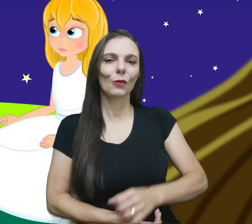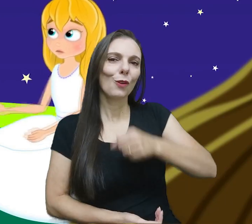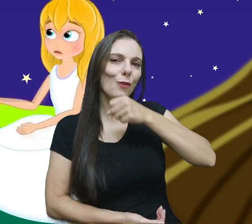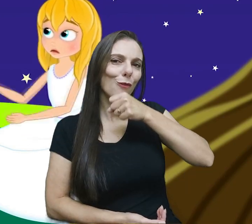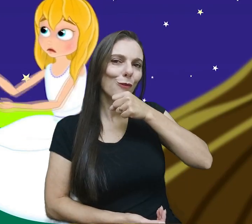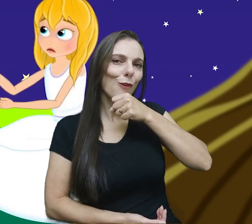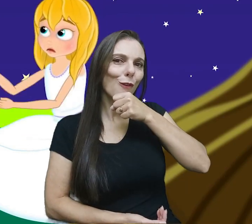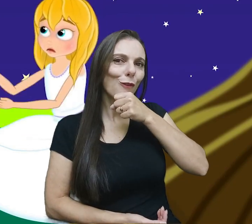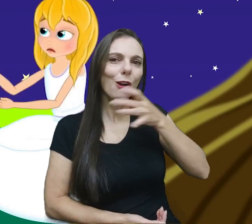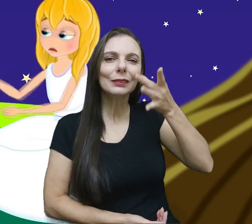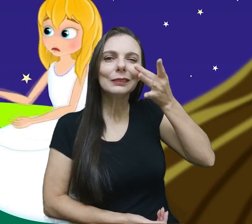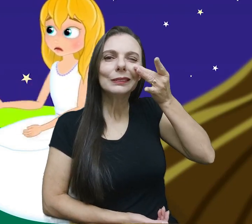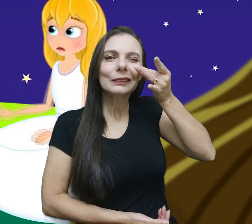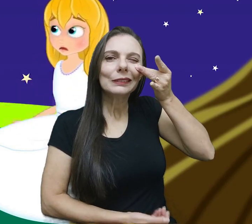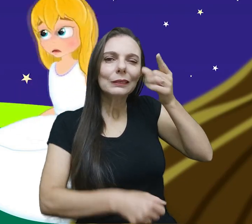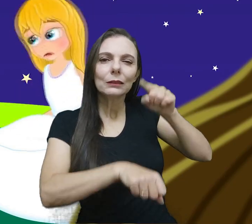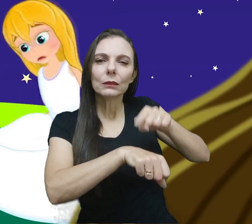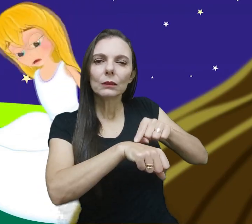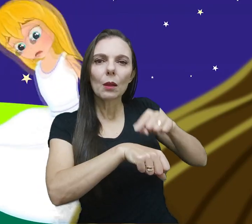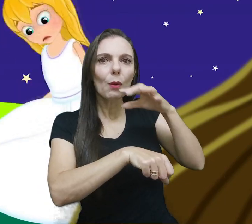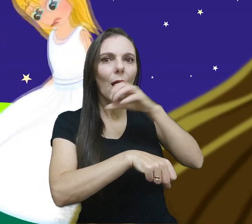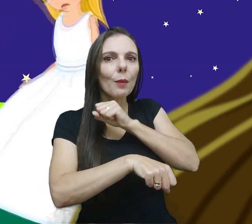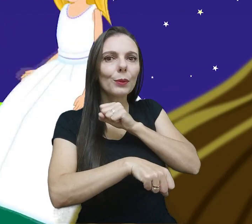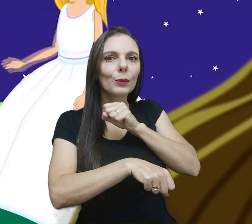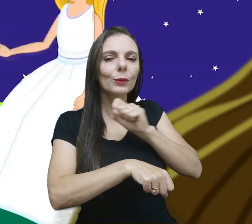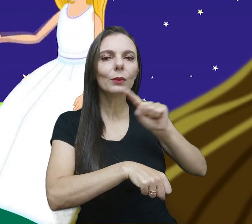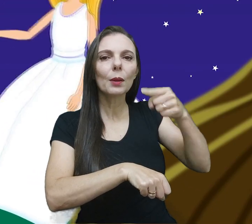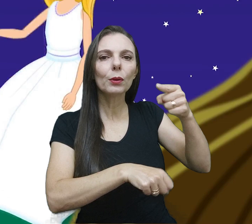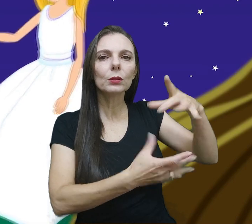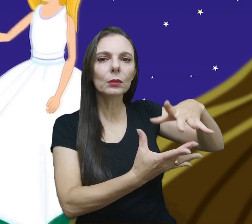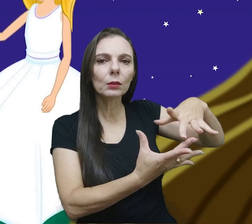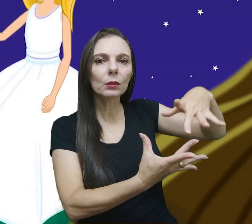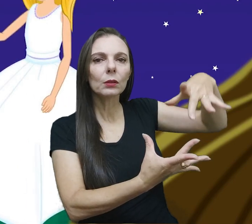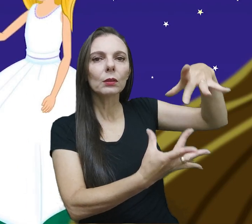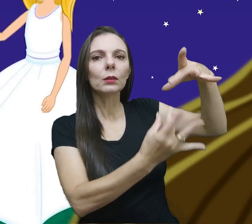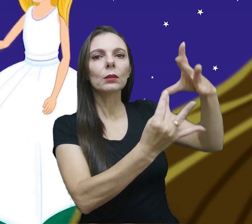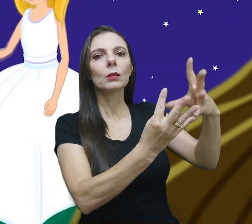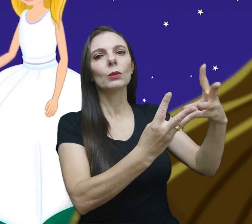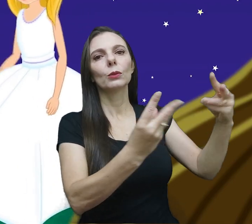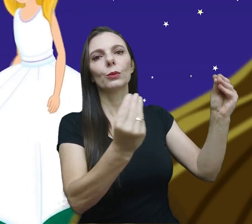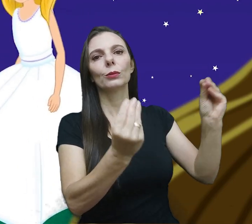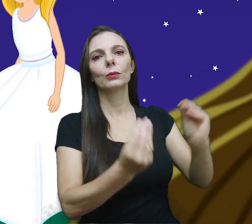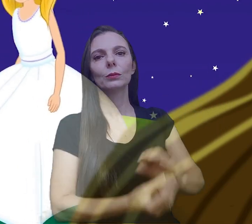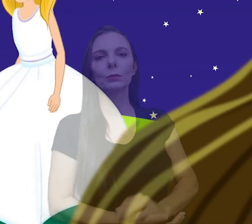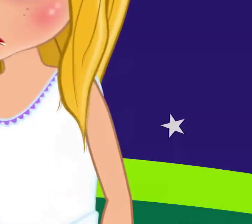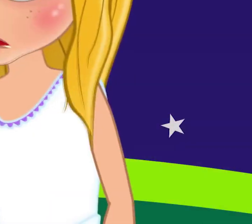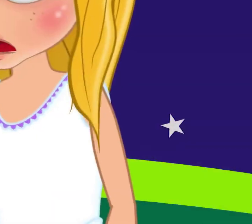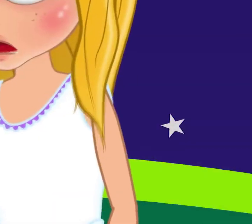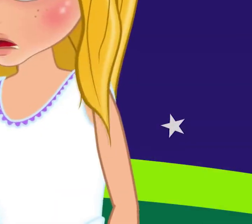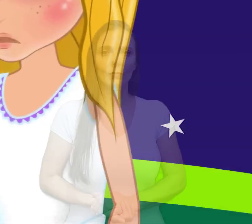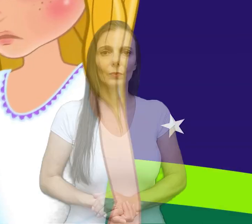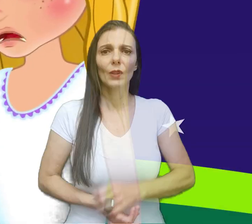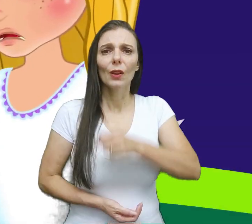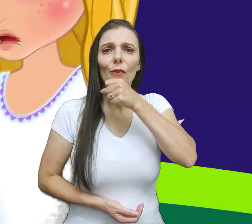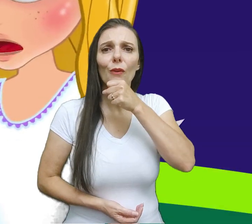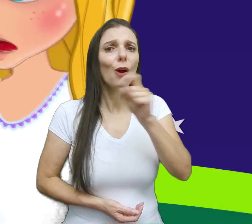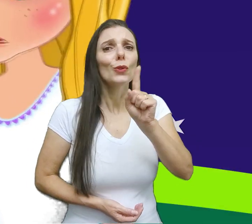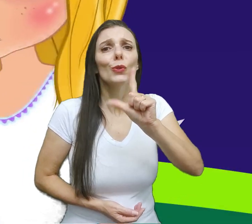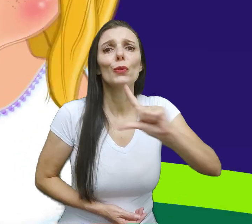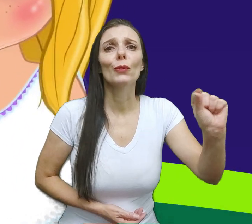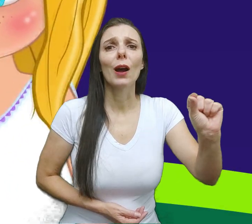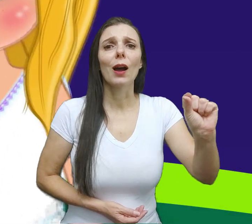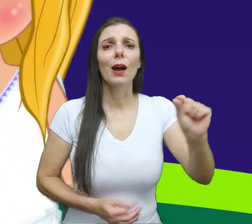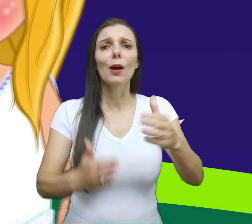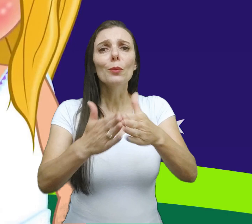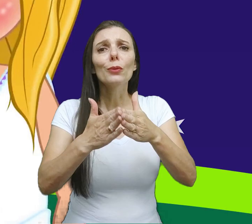Sua avó ficou visível por um breve momento e depois desapareceu. Vó, pare,